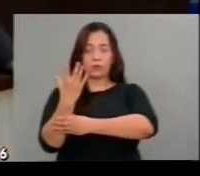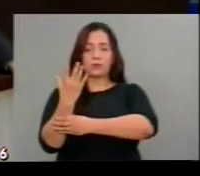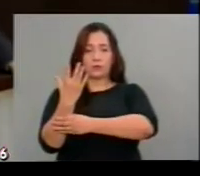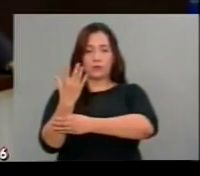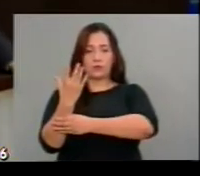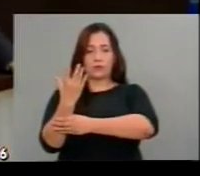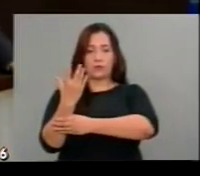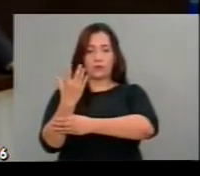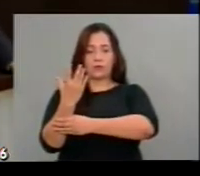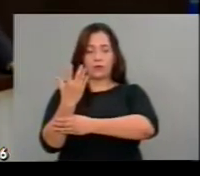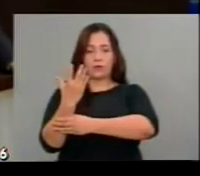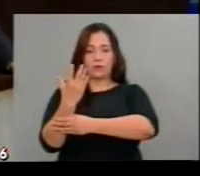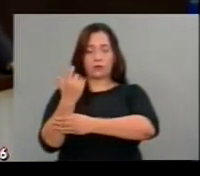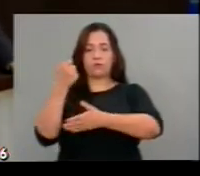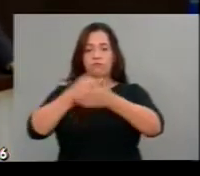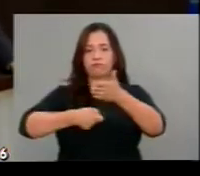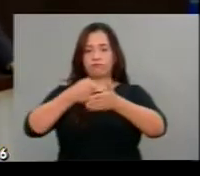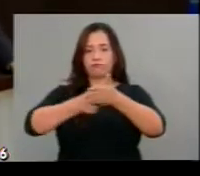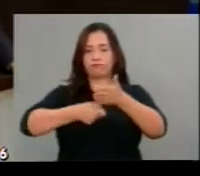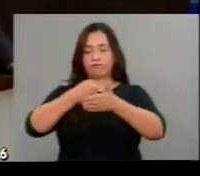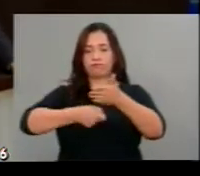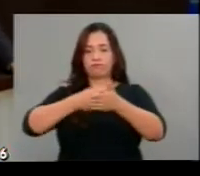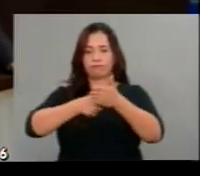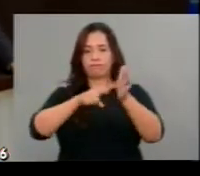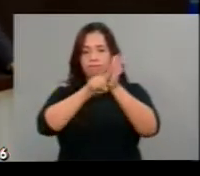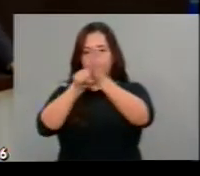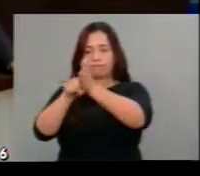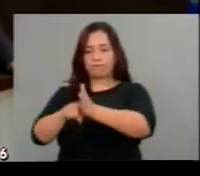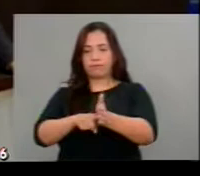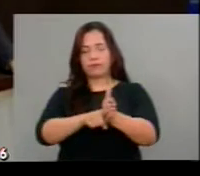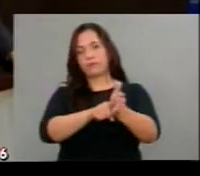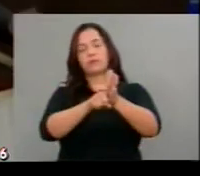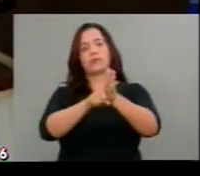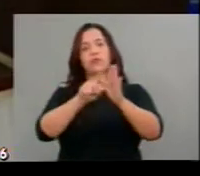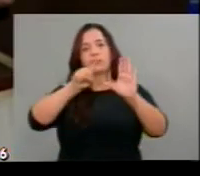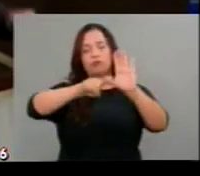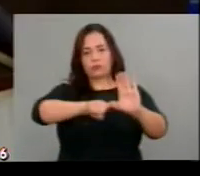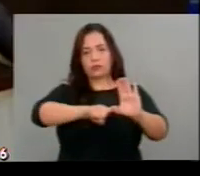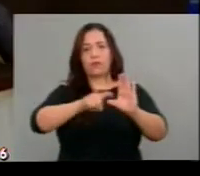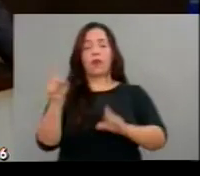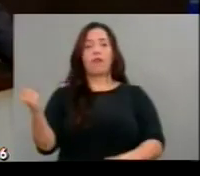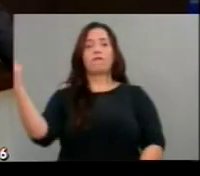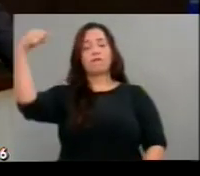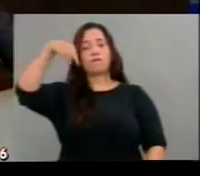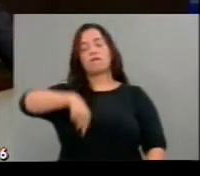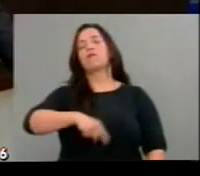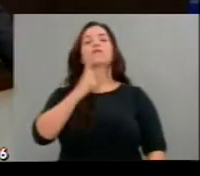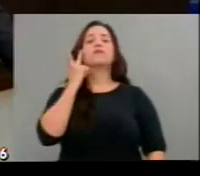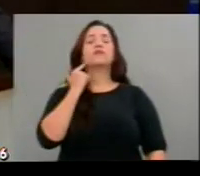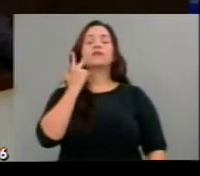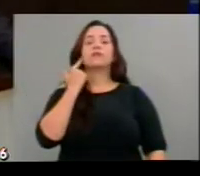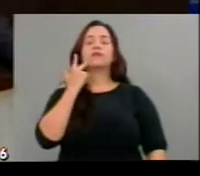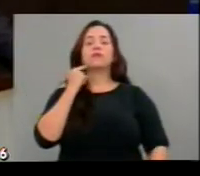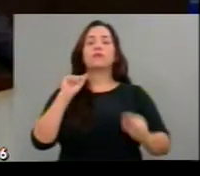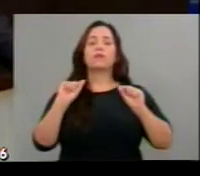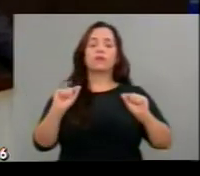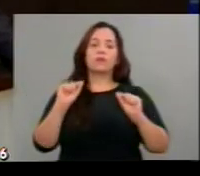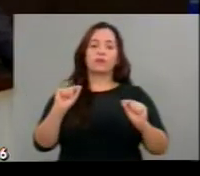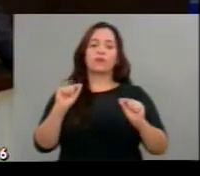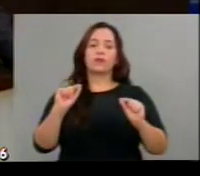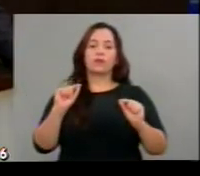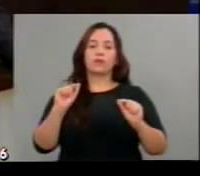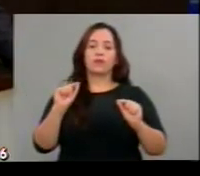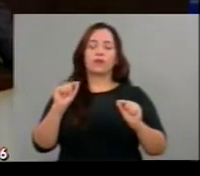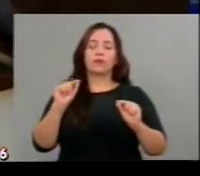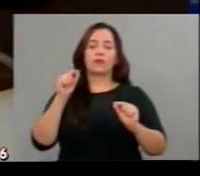e uma entusiasta da Auditoria Cidadã da Dívida. Ela veio ao Ceará para